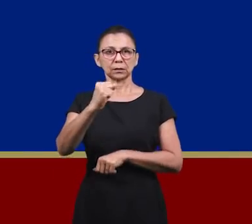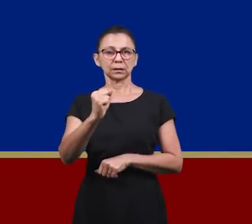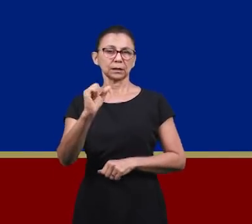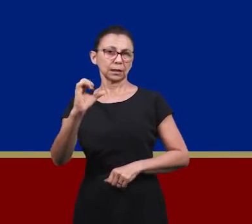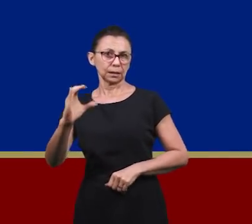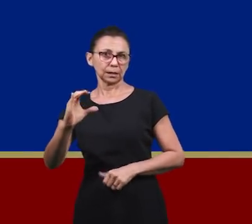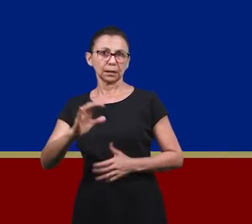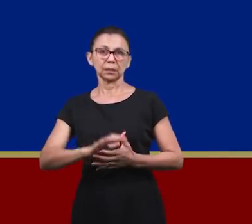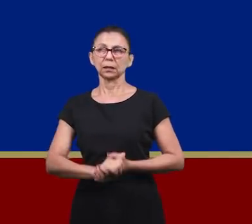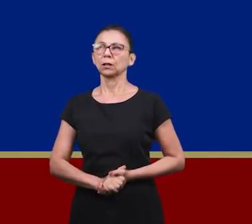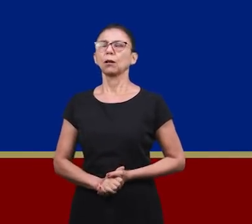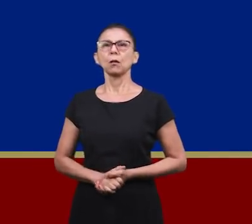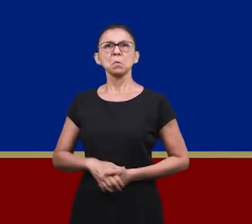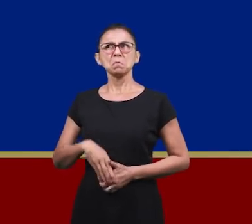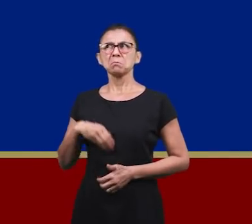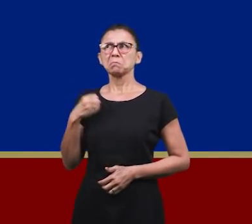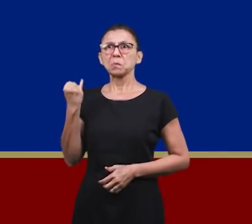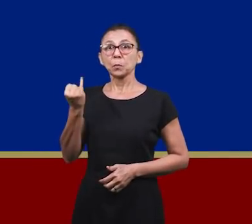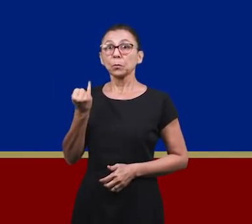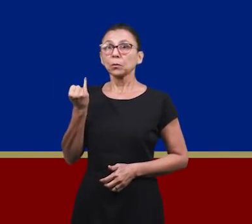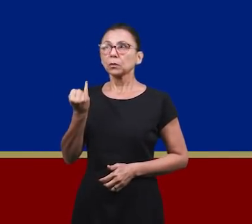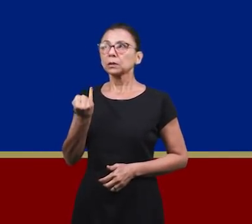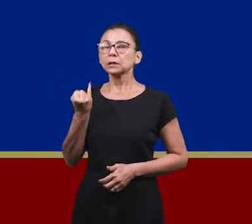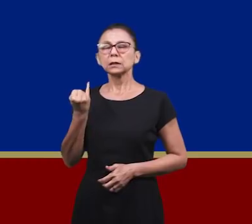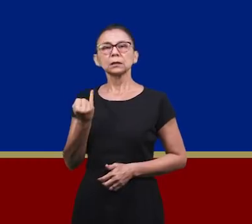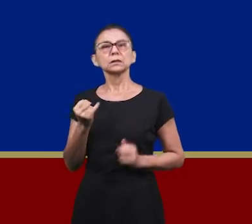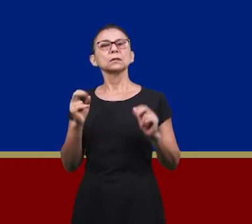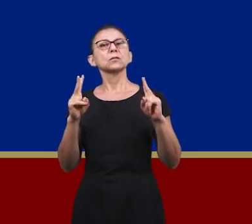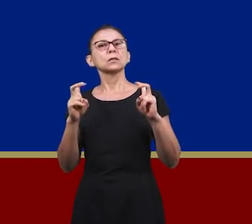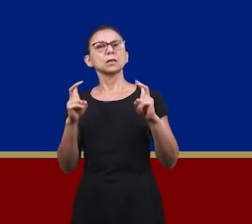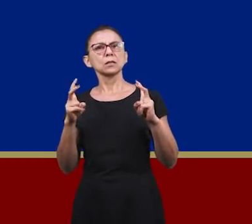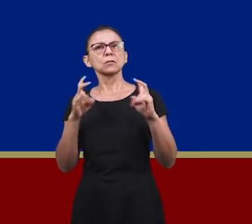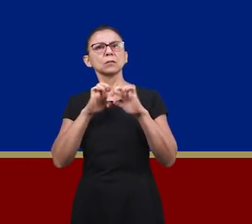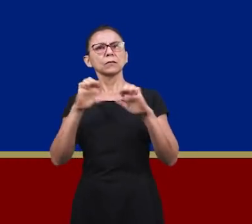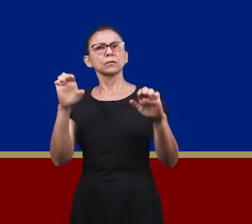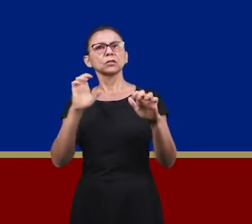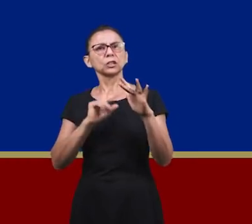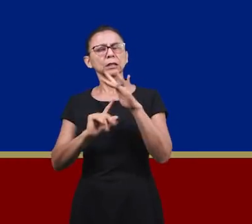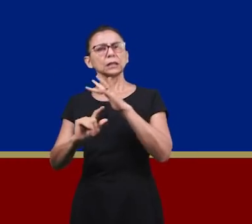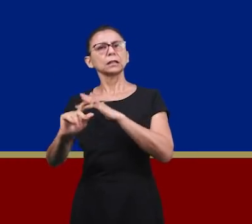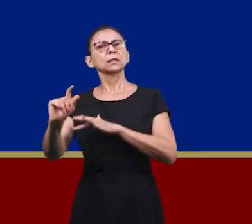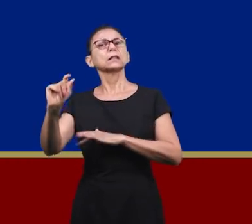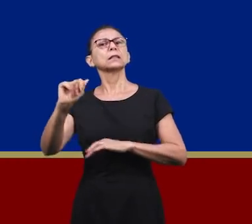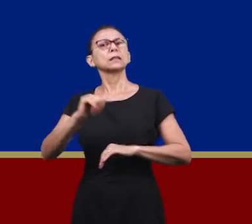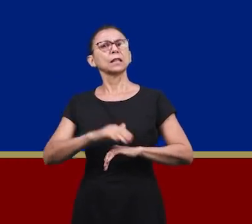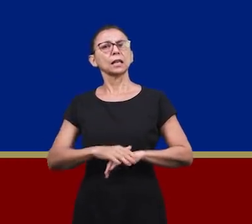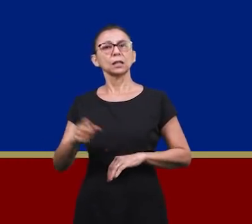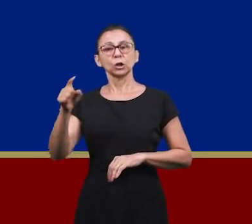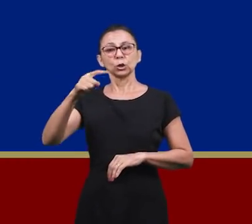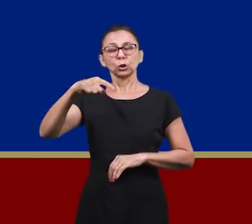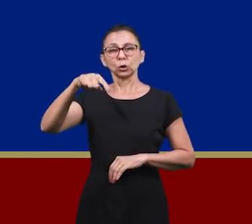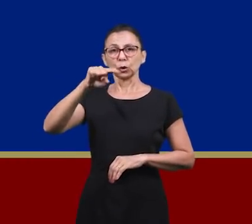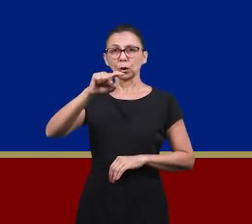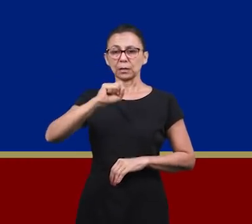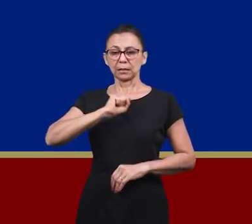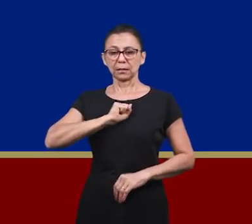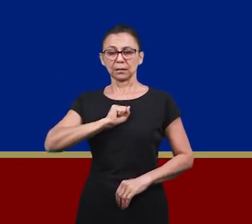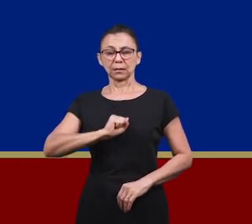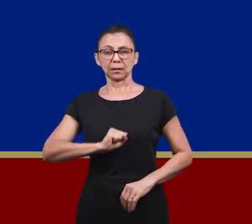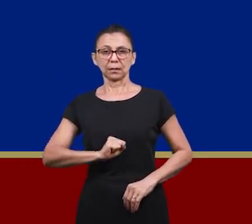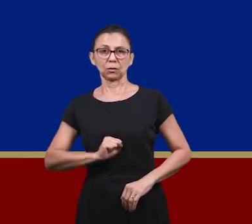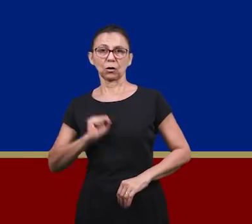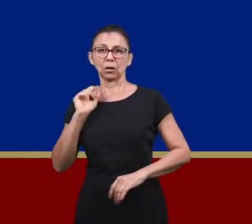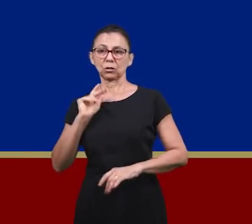de suma importância para a vida do servo, pois como sacerdotes temos que ter